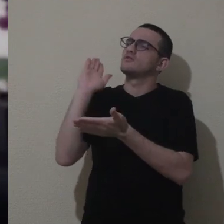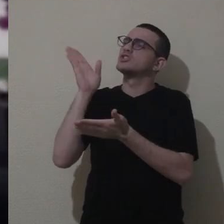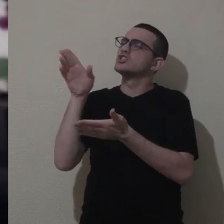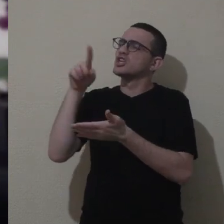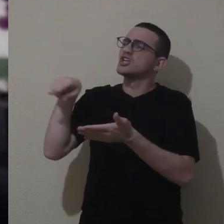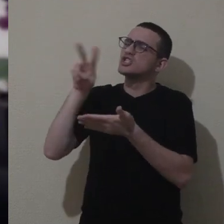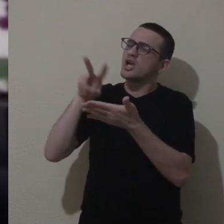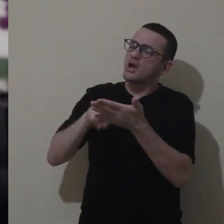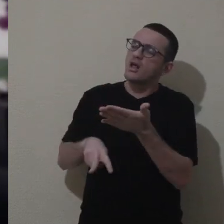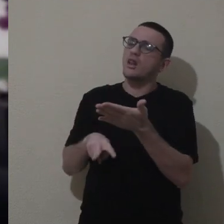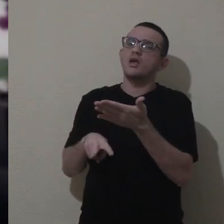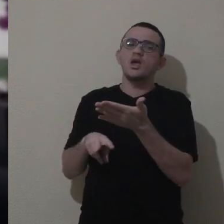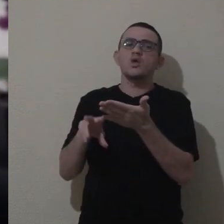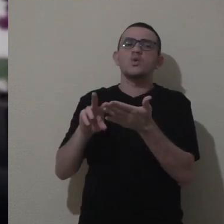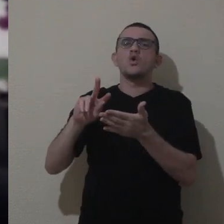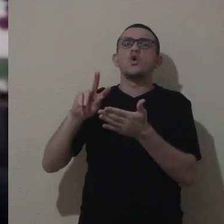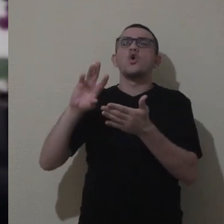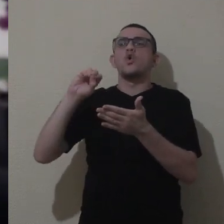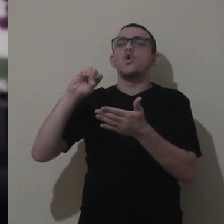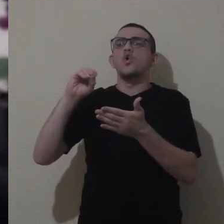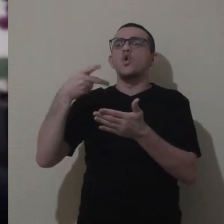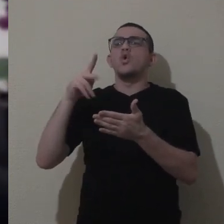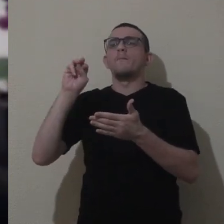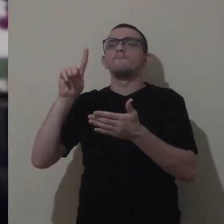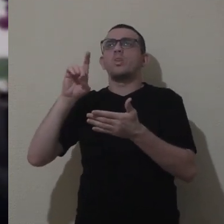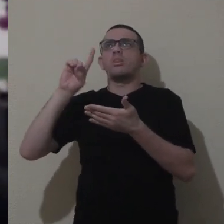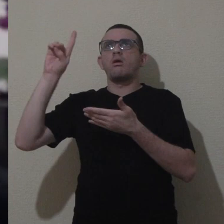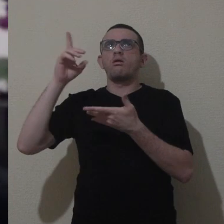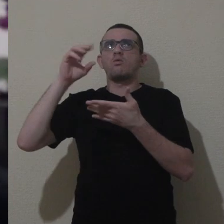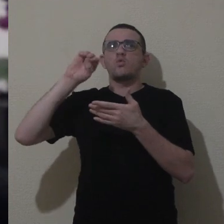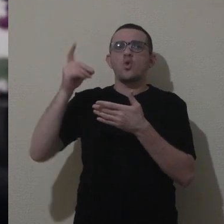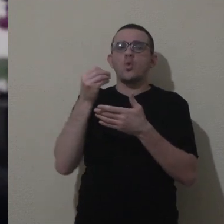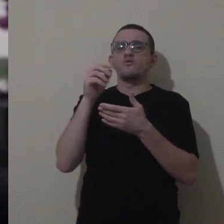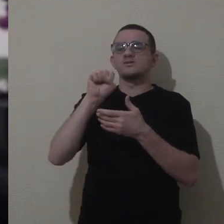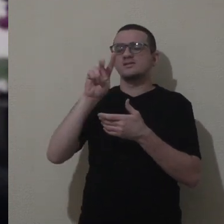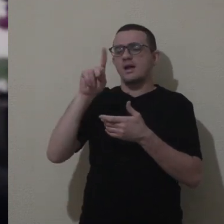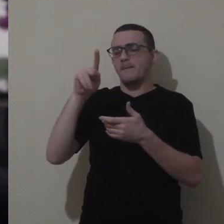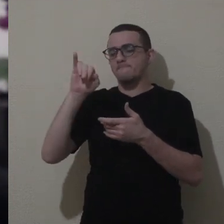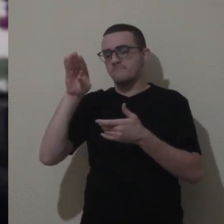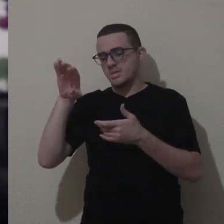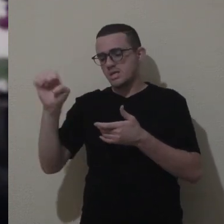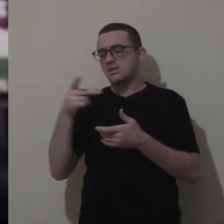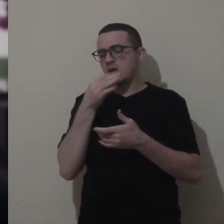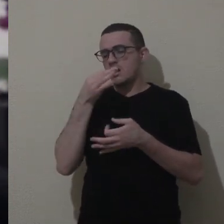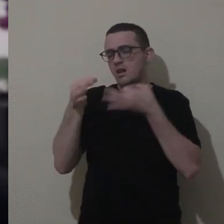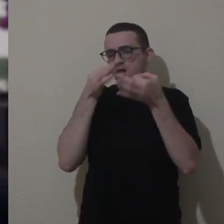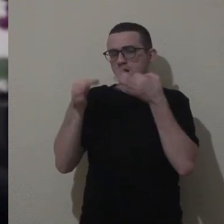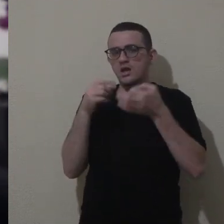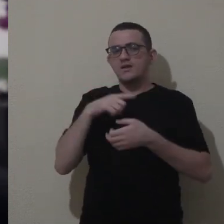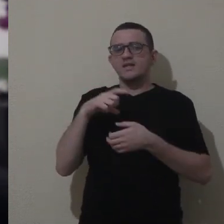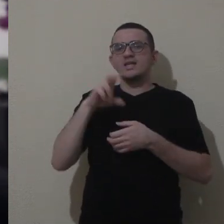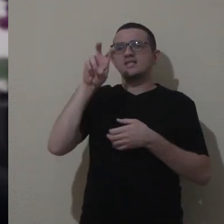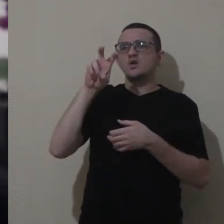parte de vocês leram, que é do Homo Deus, Homo Sapiens, do Harari, né? Que ele comenta lá, num dado momento, que a gente